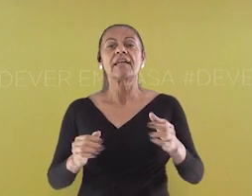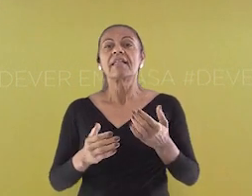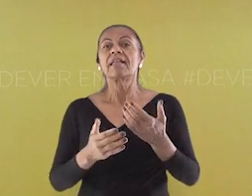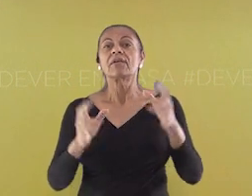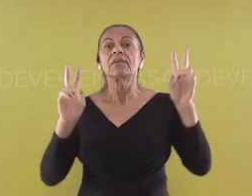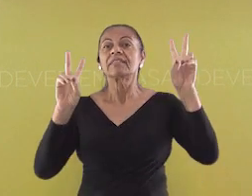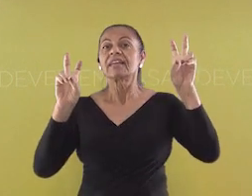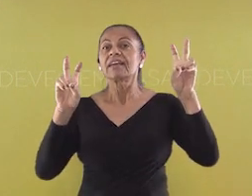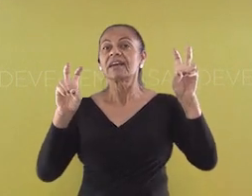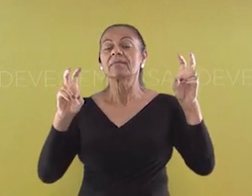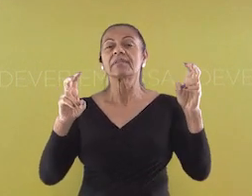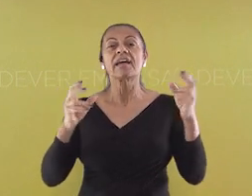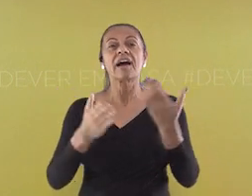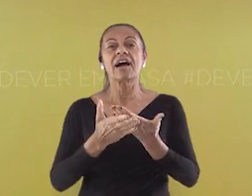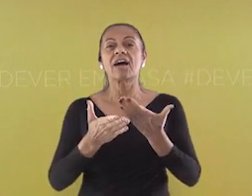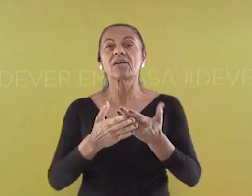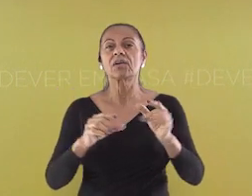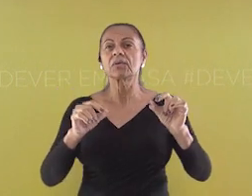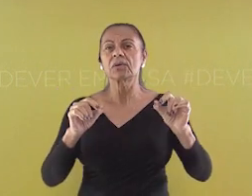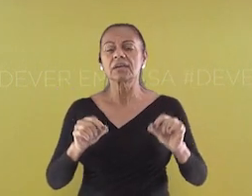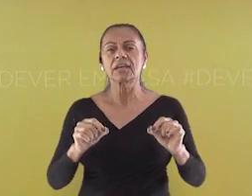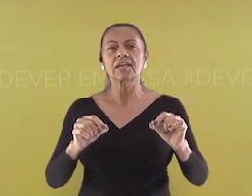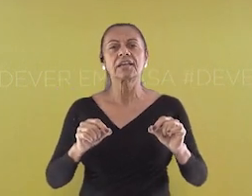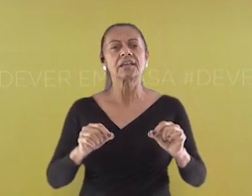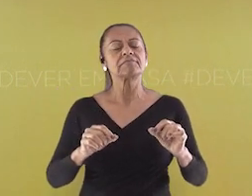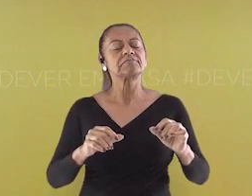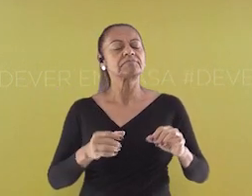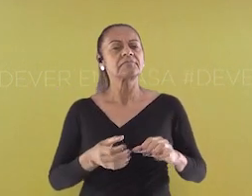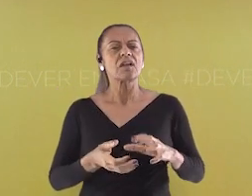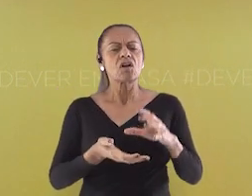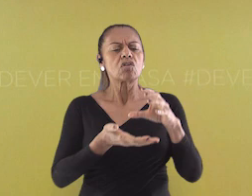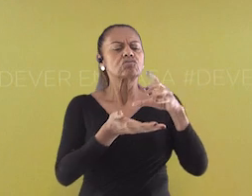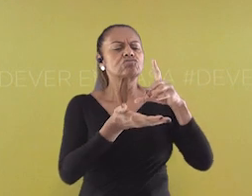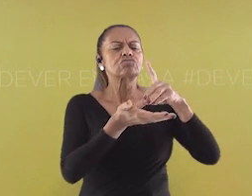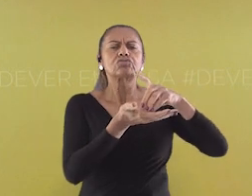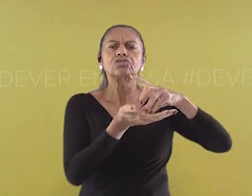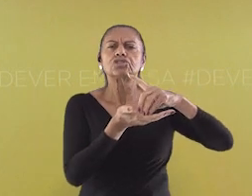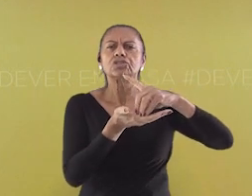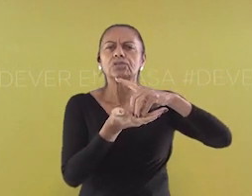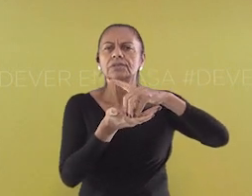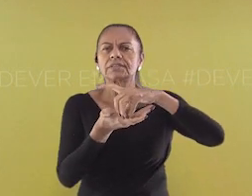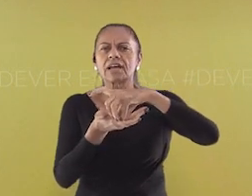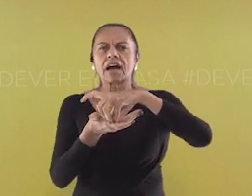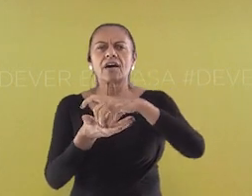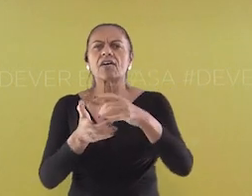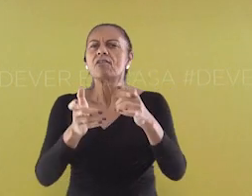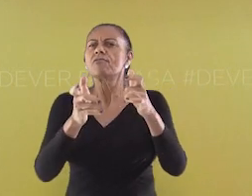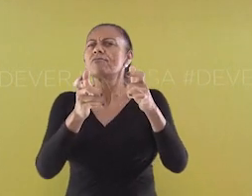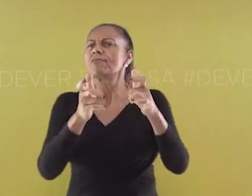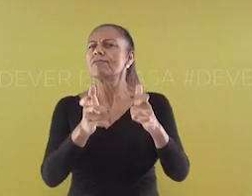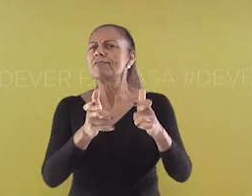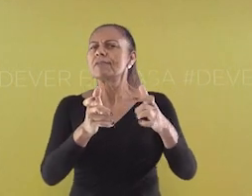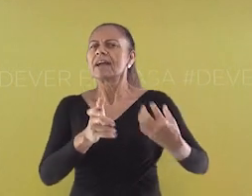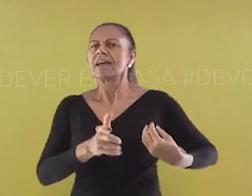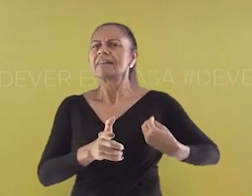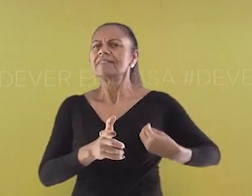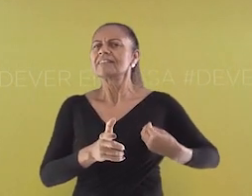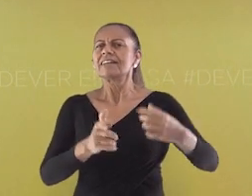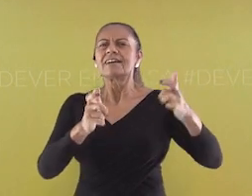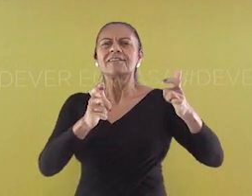é Por onde andavam os dinossauros? Nós vamos estudar o processo